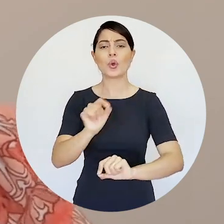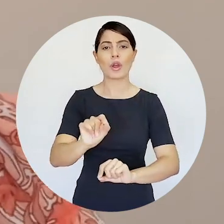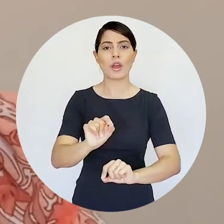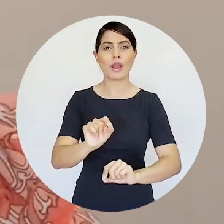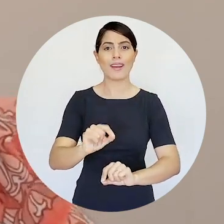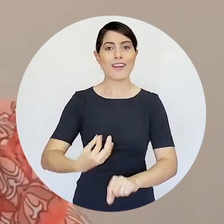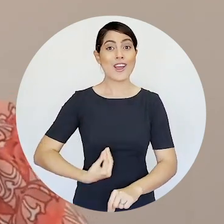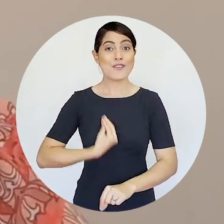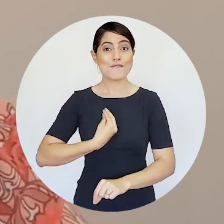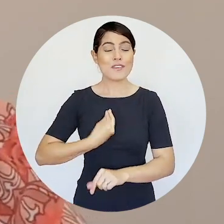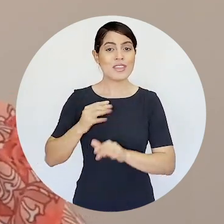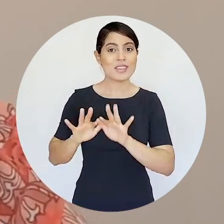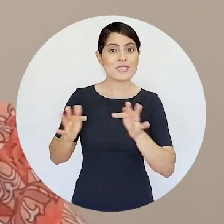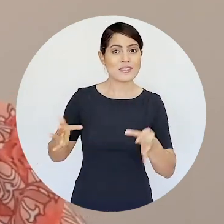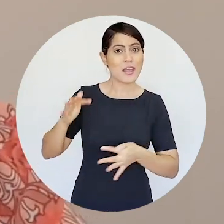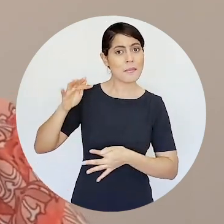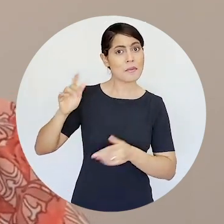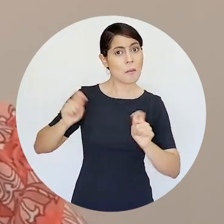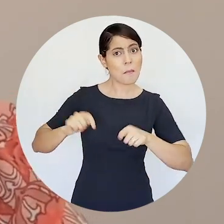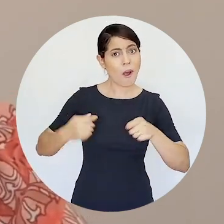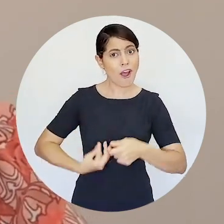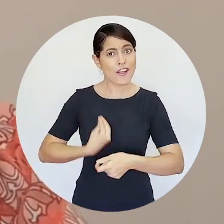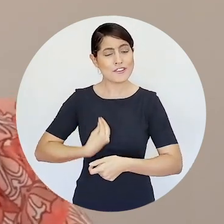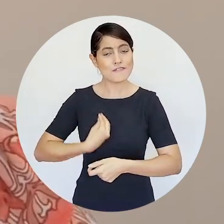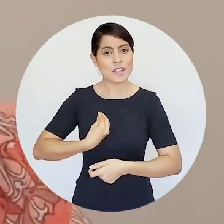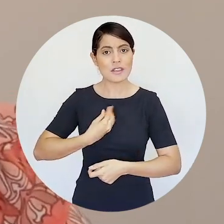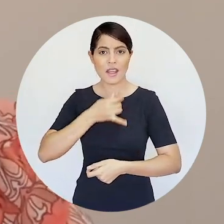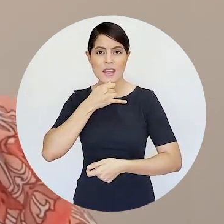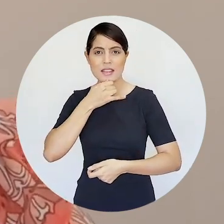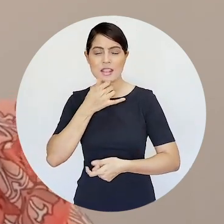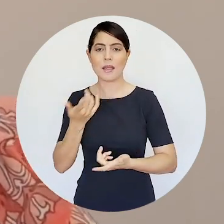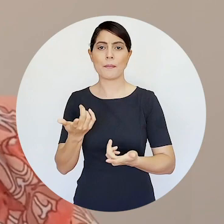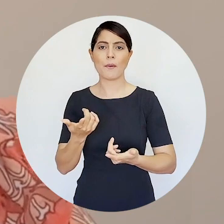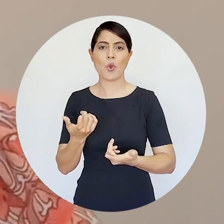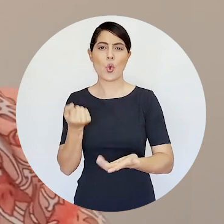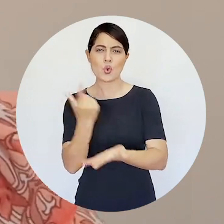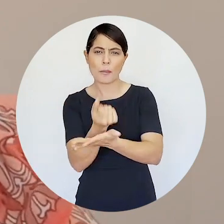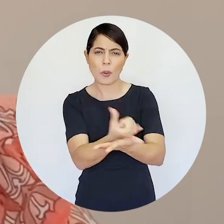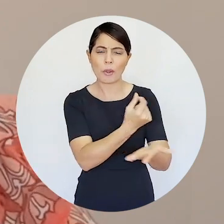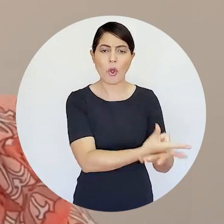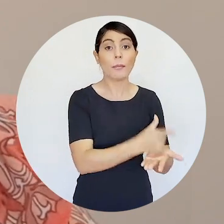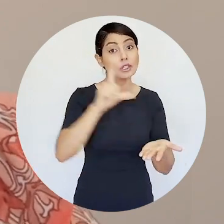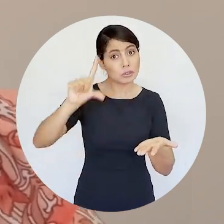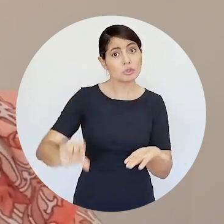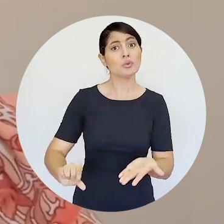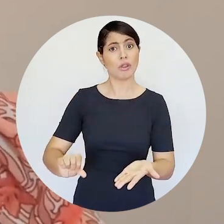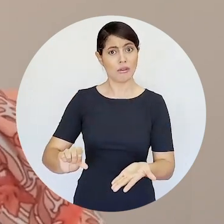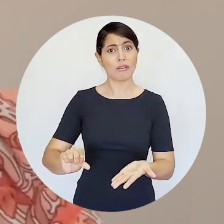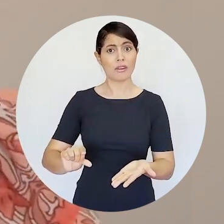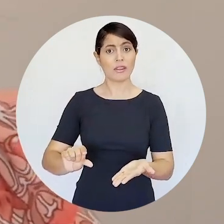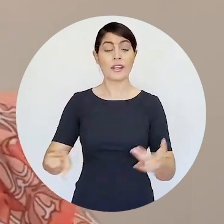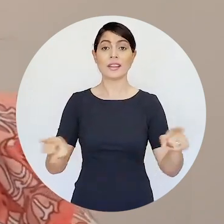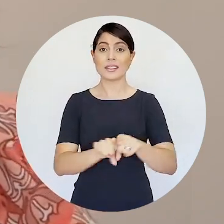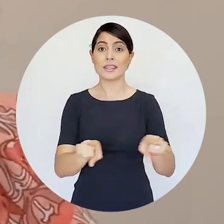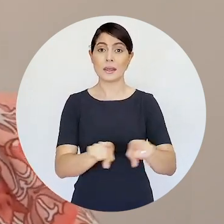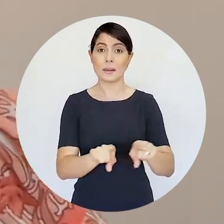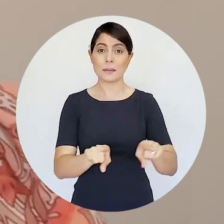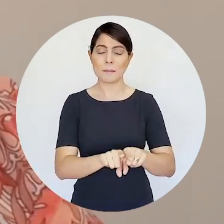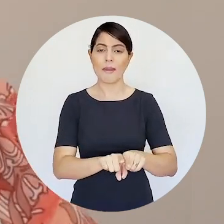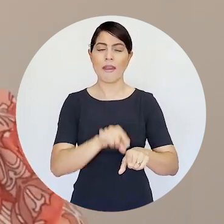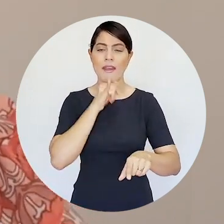que é possível viver com menos, ou seja, que nós podemos consumir menos, que é